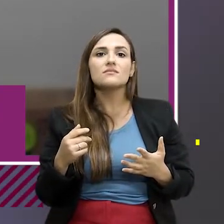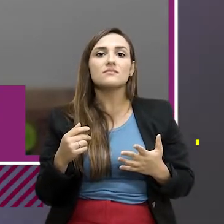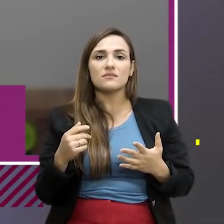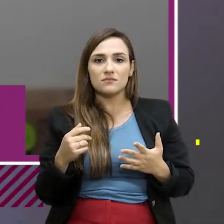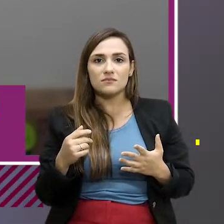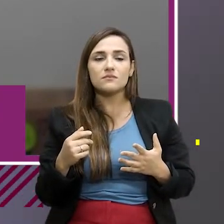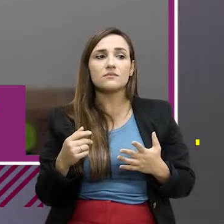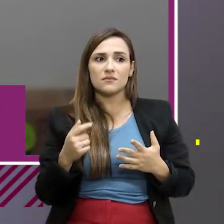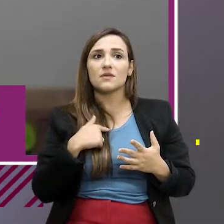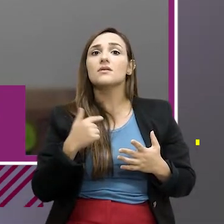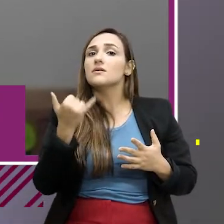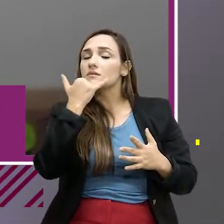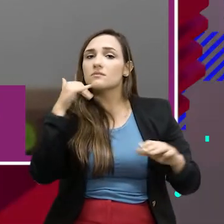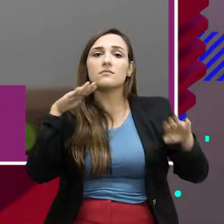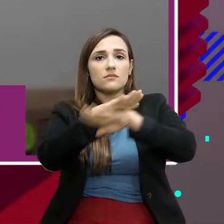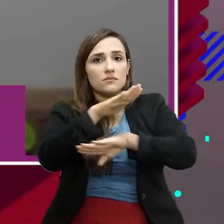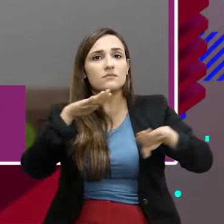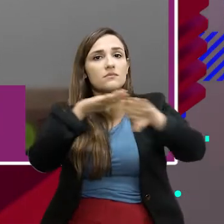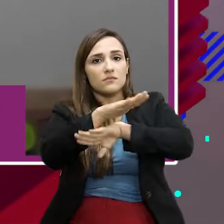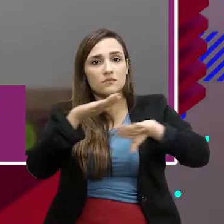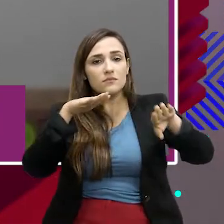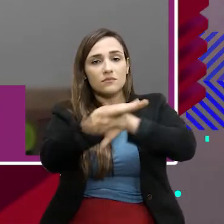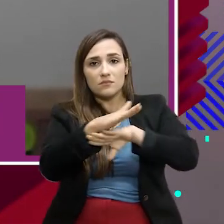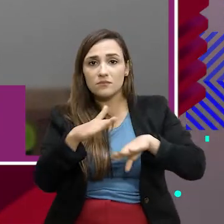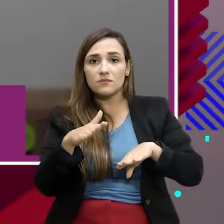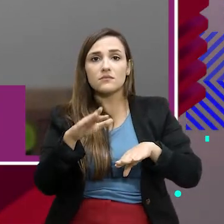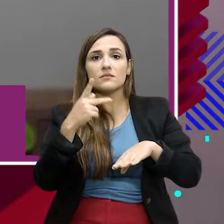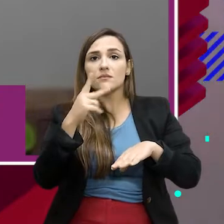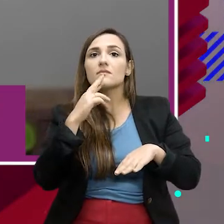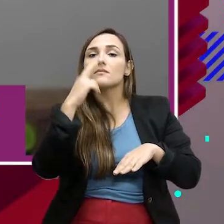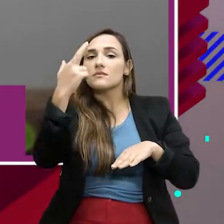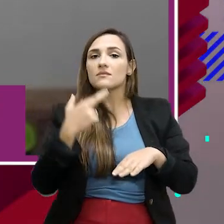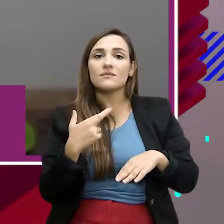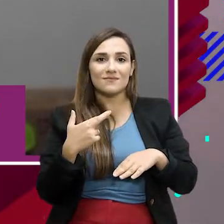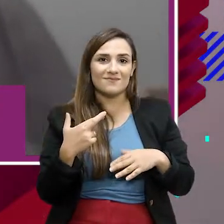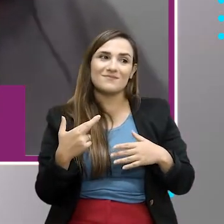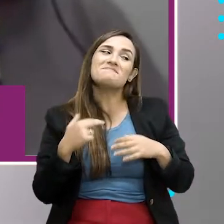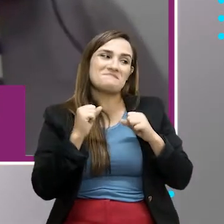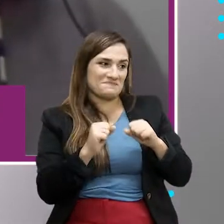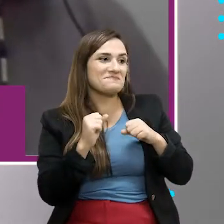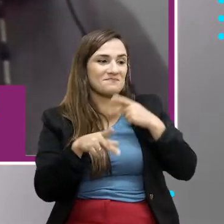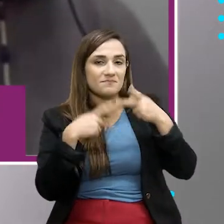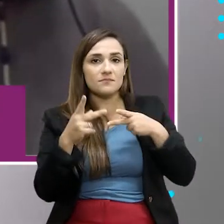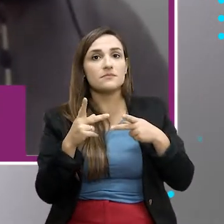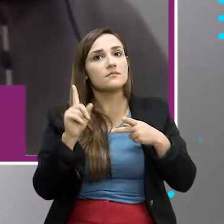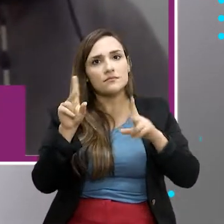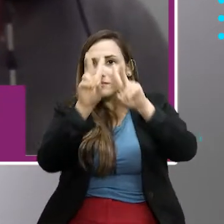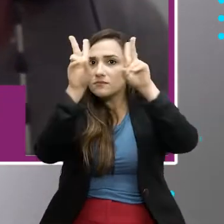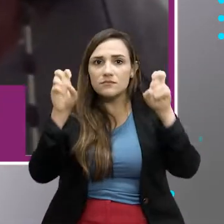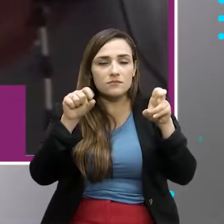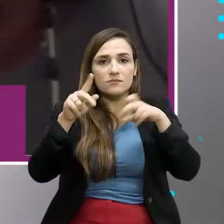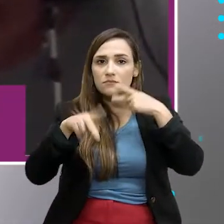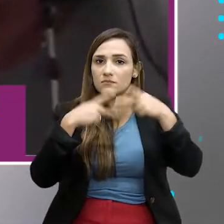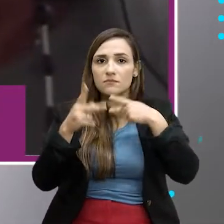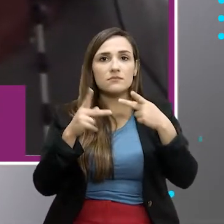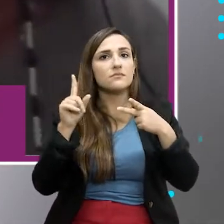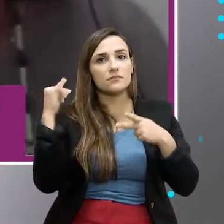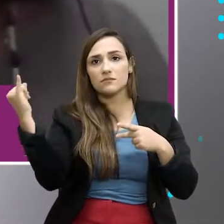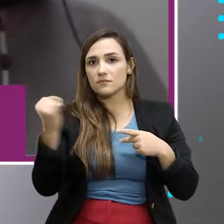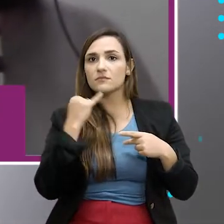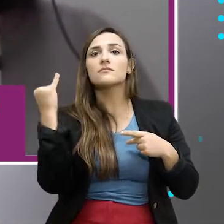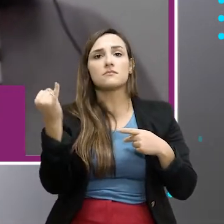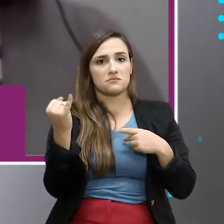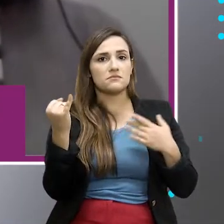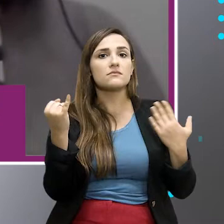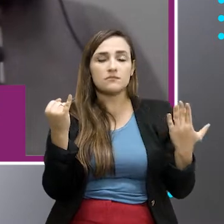isso é mentira. E, doutora, também uma noticiação, desculpa ficar toda hora interferindo nas suas respostas, mas é porque